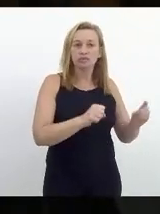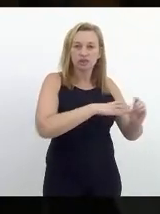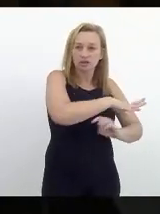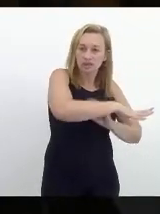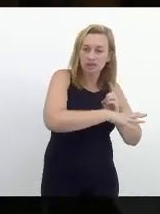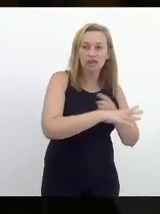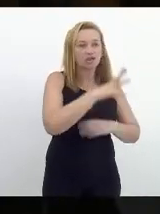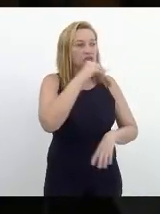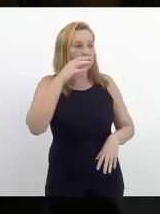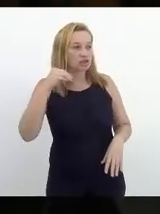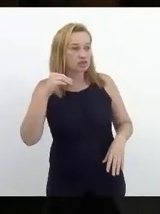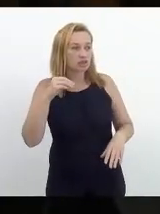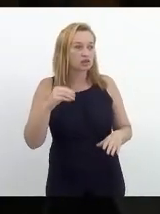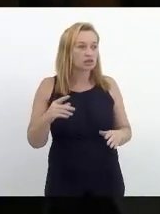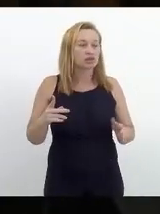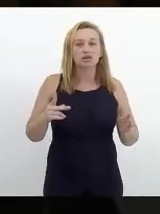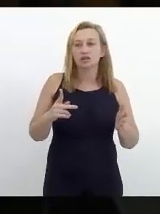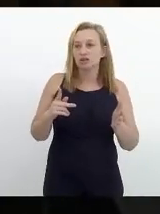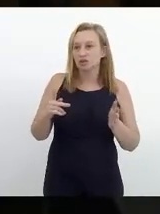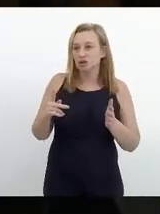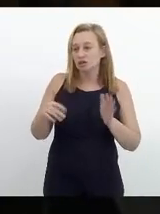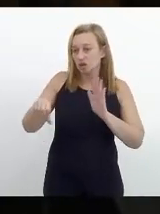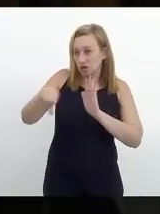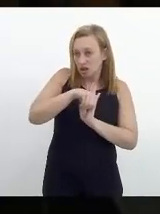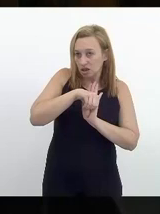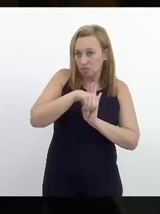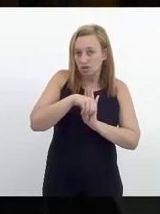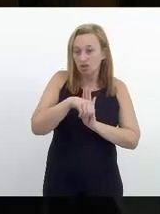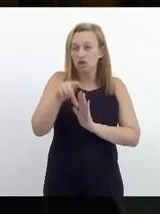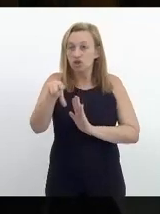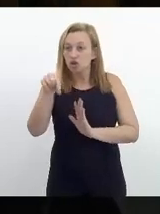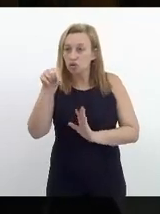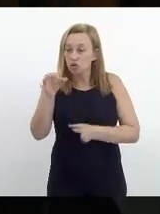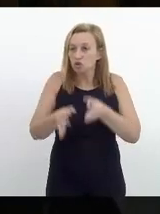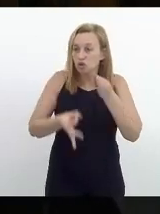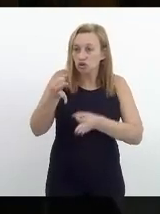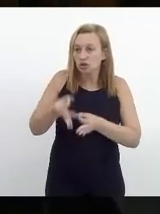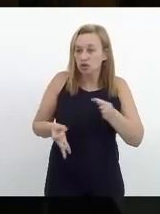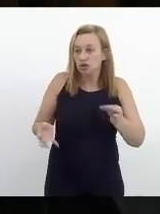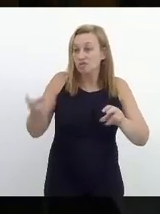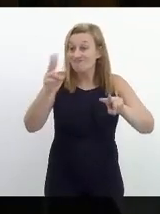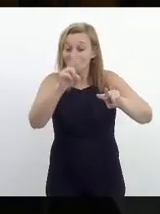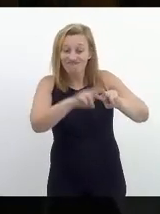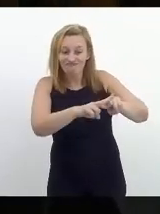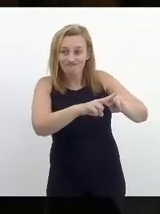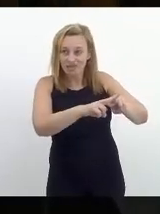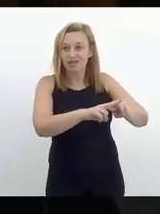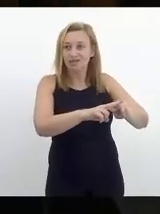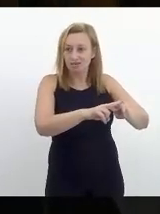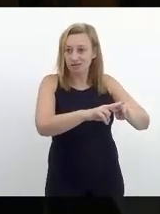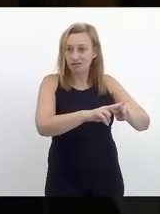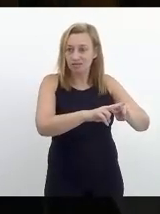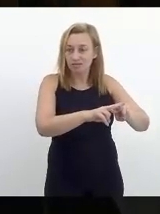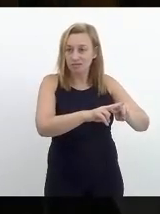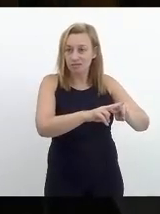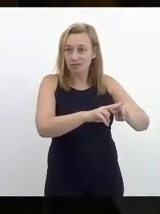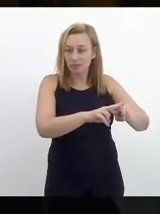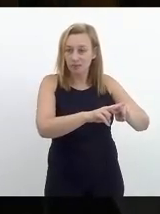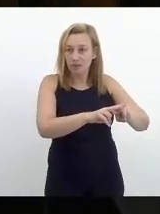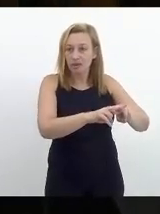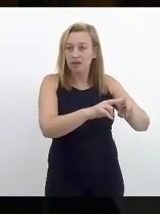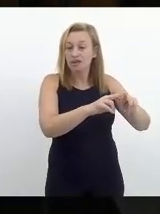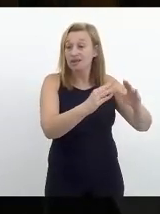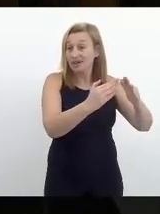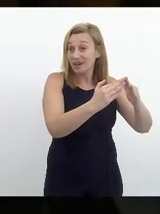que cometeram atos infracionais e, por decisão judicial, cumprem pena privativa de liberdade, apreendidos nessas